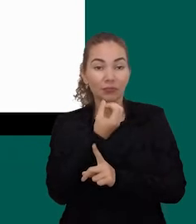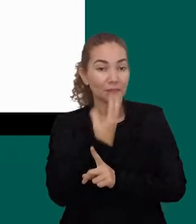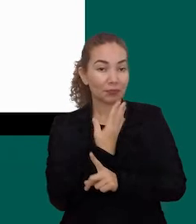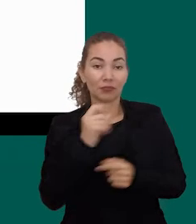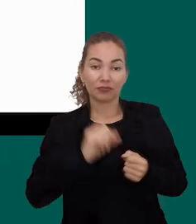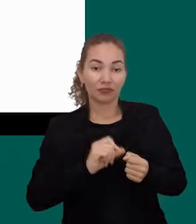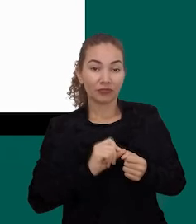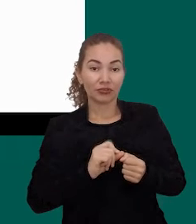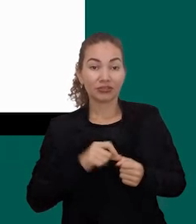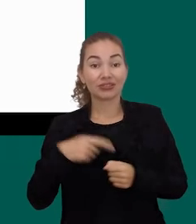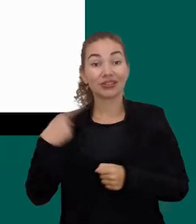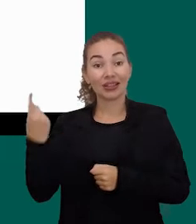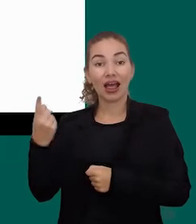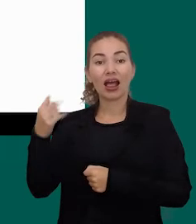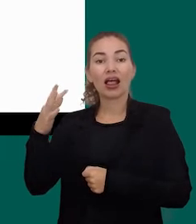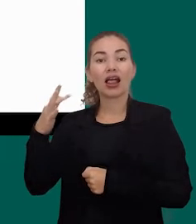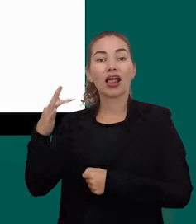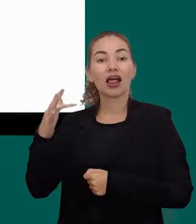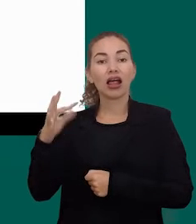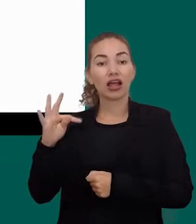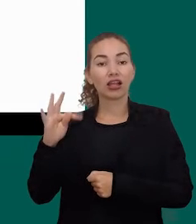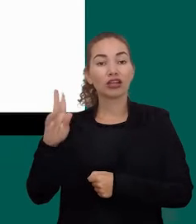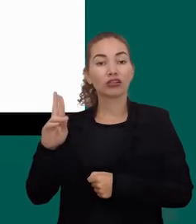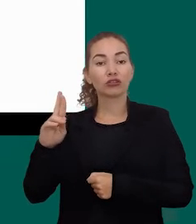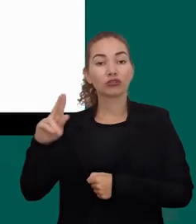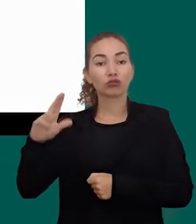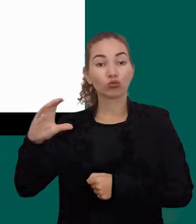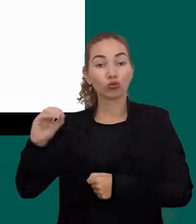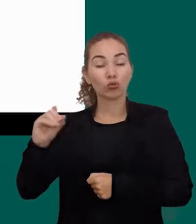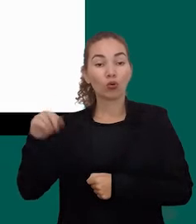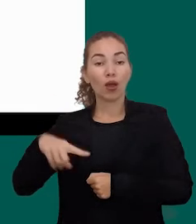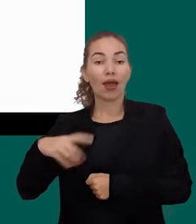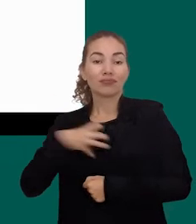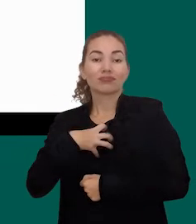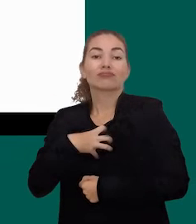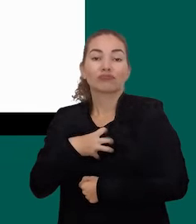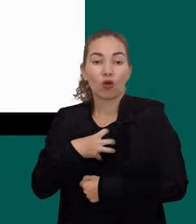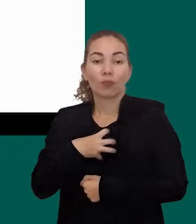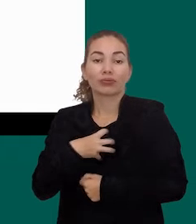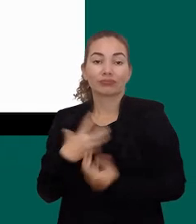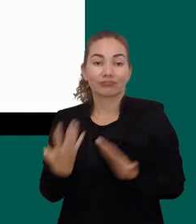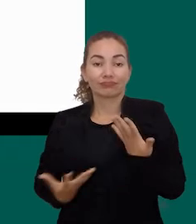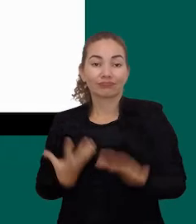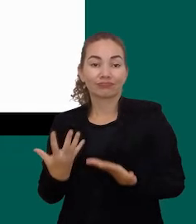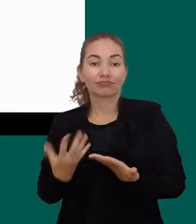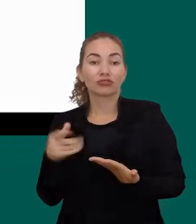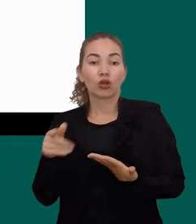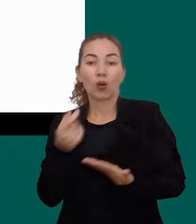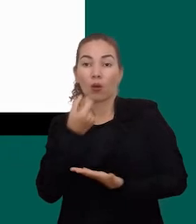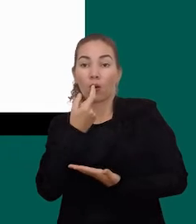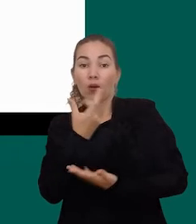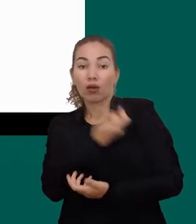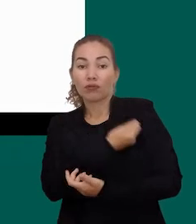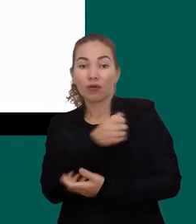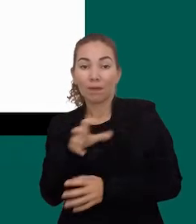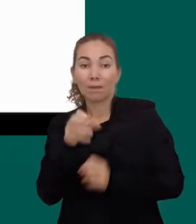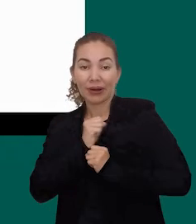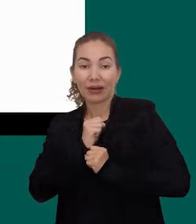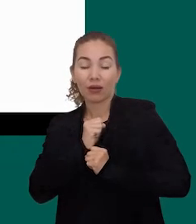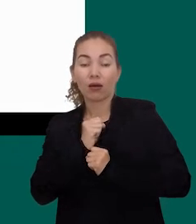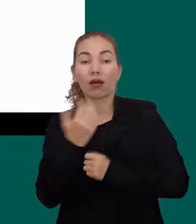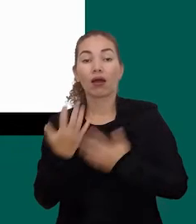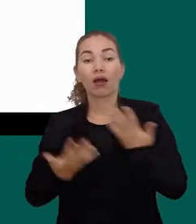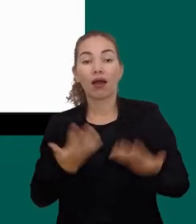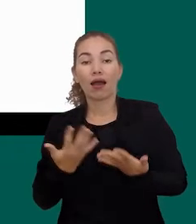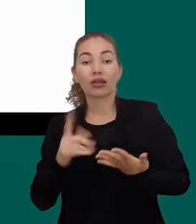tá? No estudo turco, o que se observou foi sintomas. Então, o diagnóstico de, poxa, o indivíduo tomou a vacina e foi infectado, é quando ele